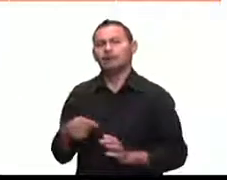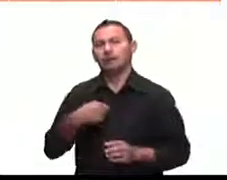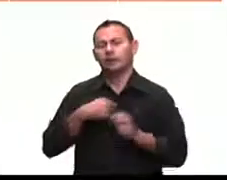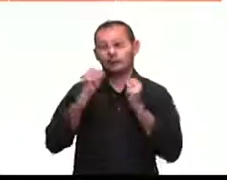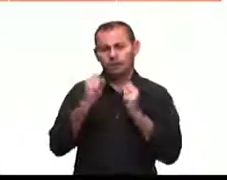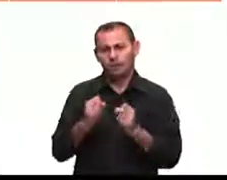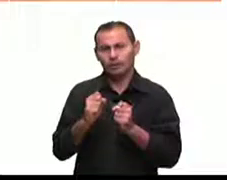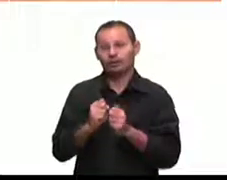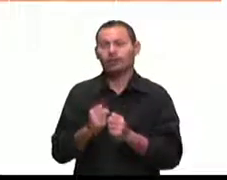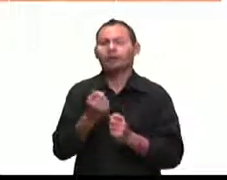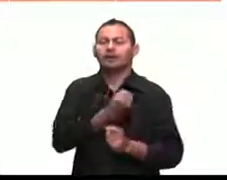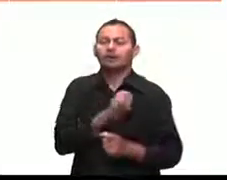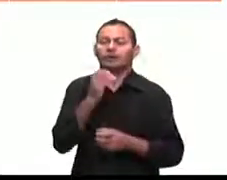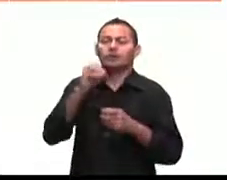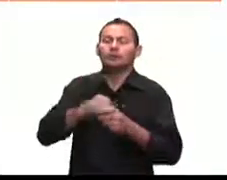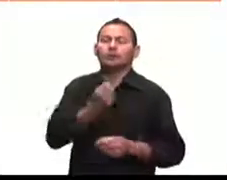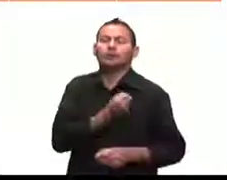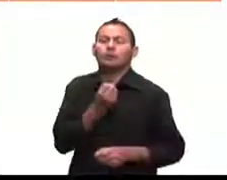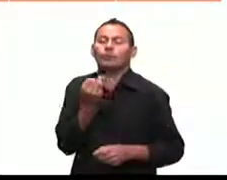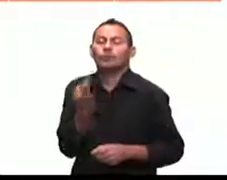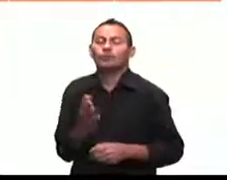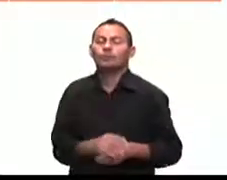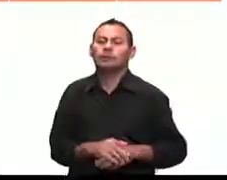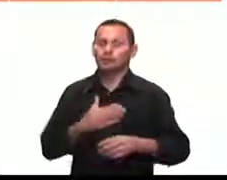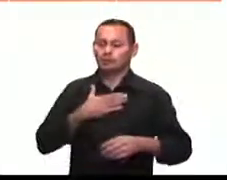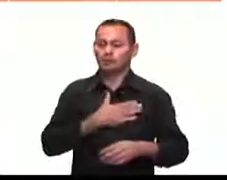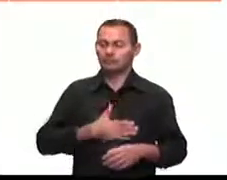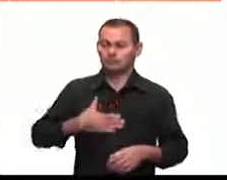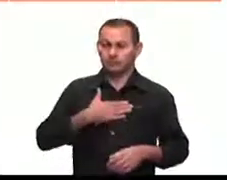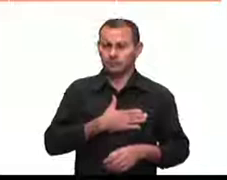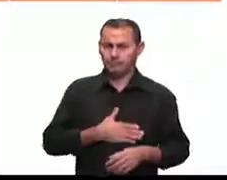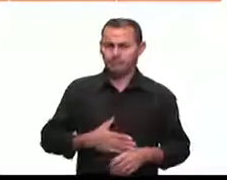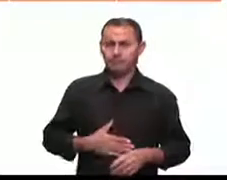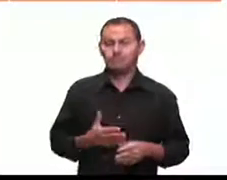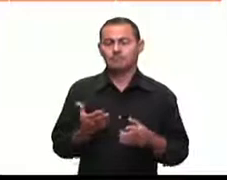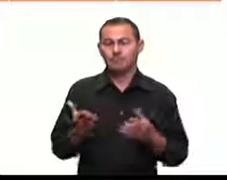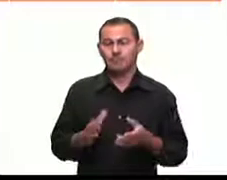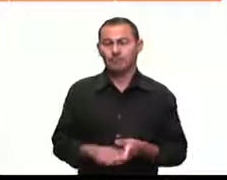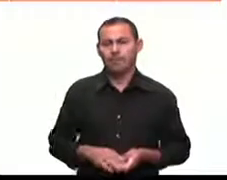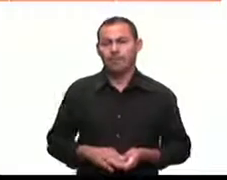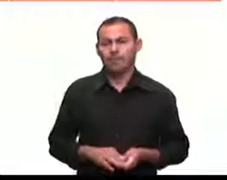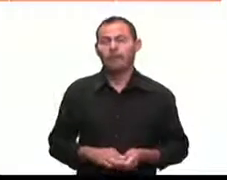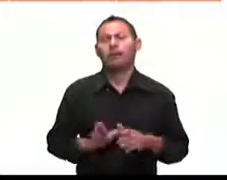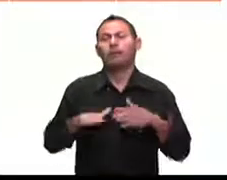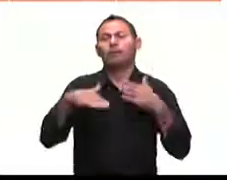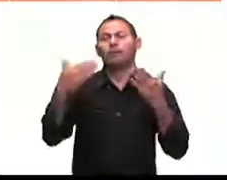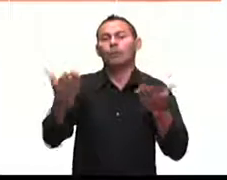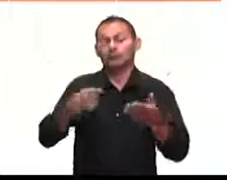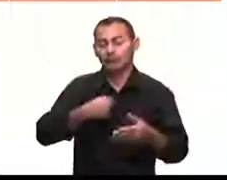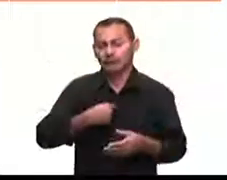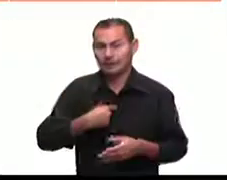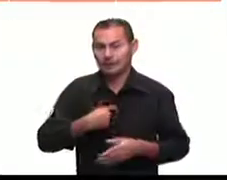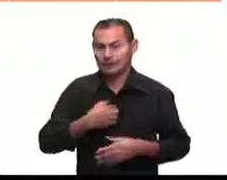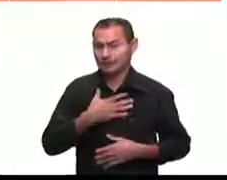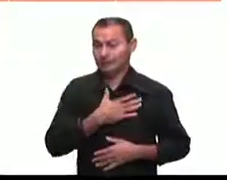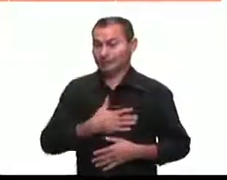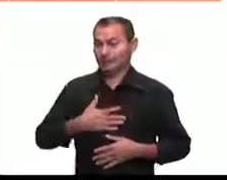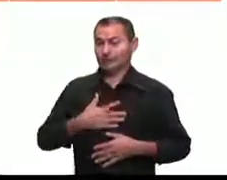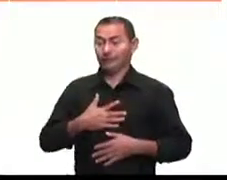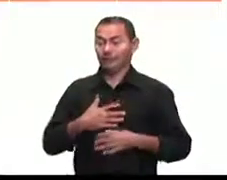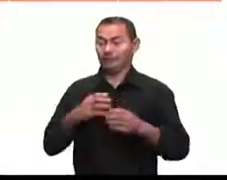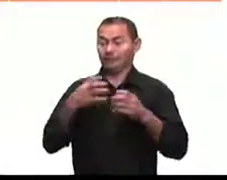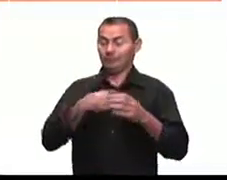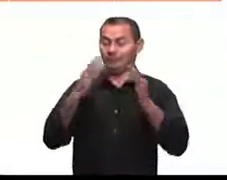posso enumerar o grau de satisfação. Então, quando eu estou muito